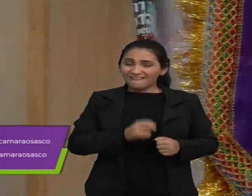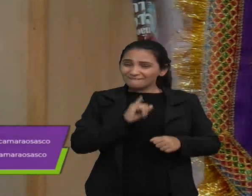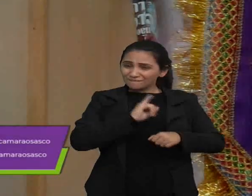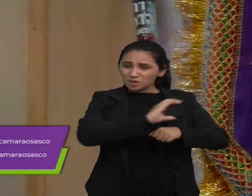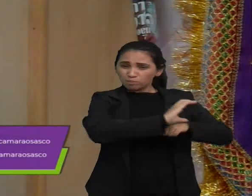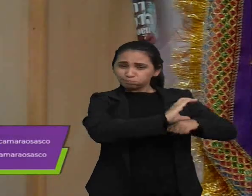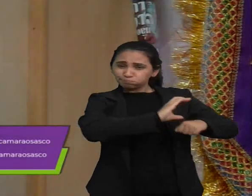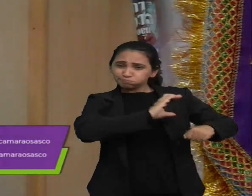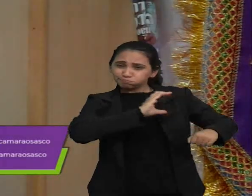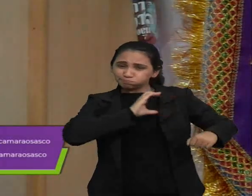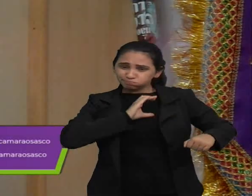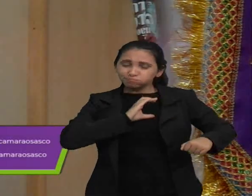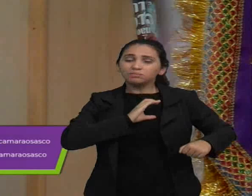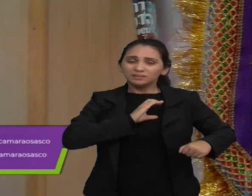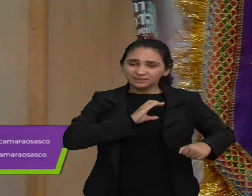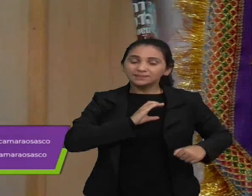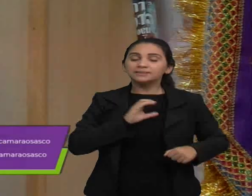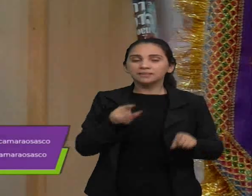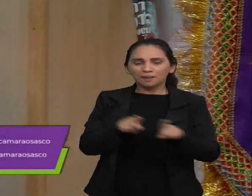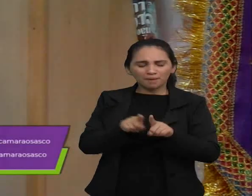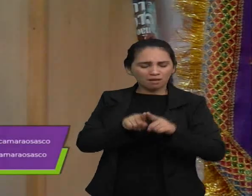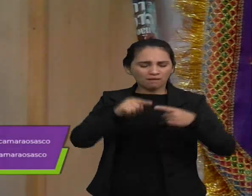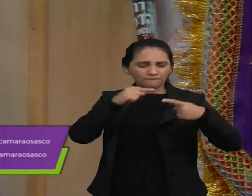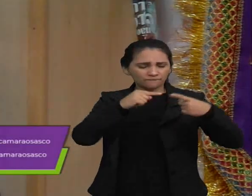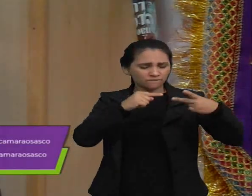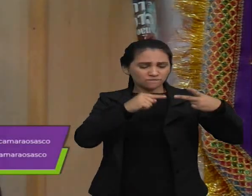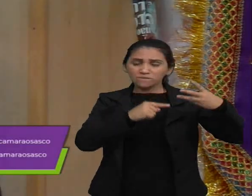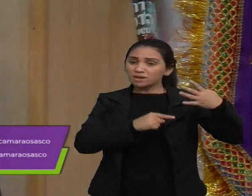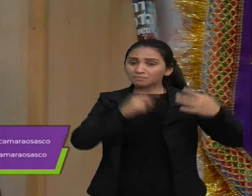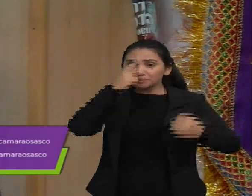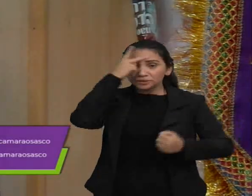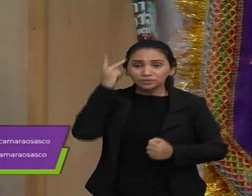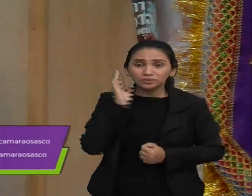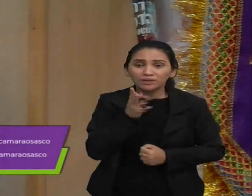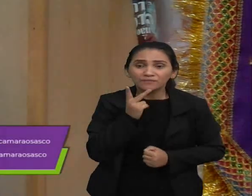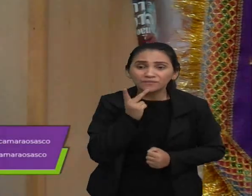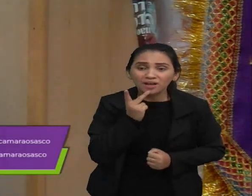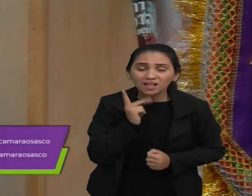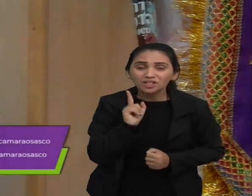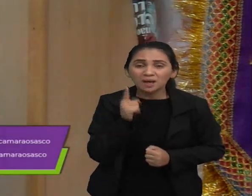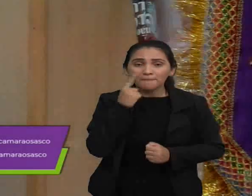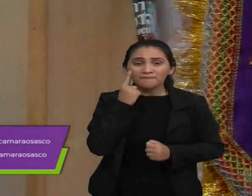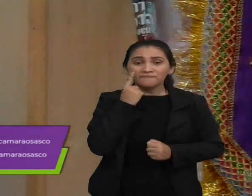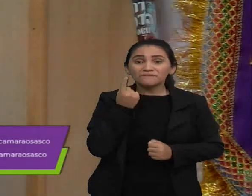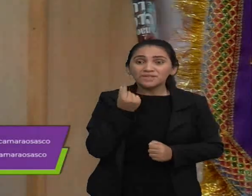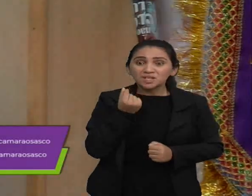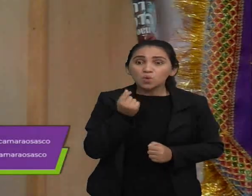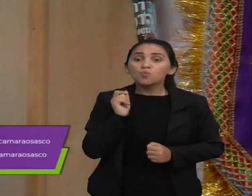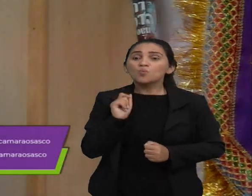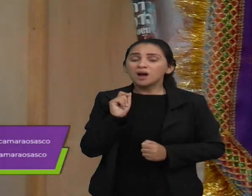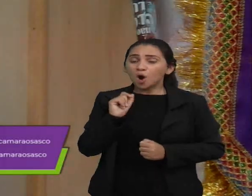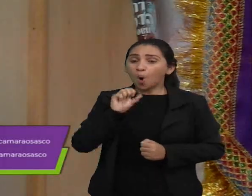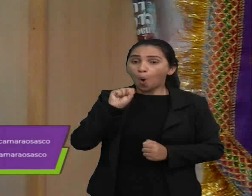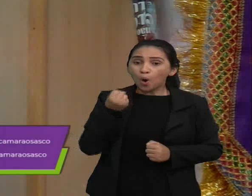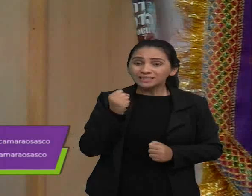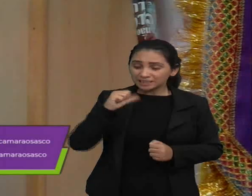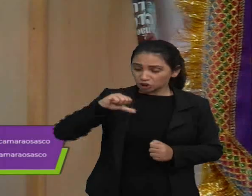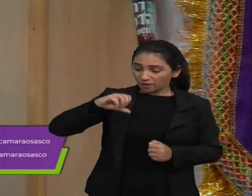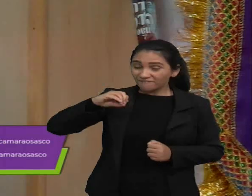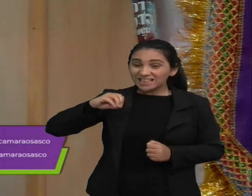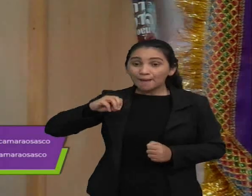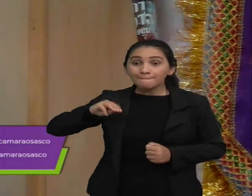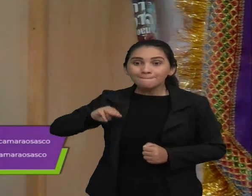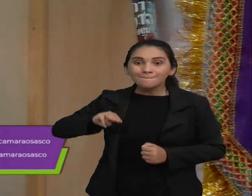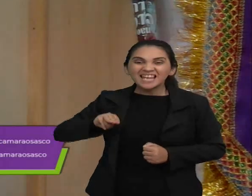BESP quando o Ceará falou o Ronaldo falou que já está prevista 890 milhões para a